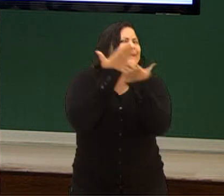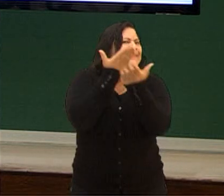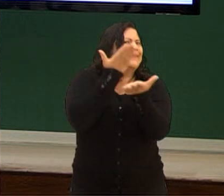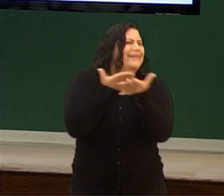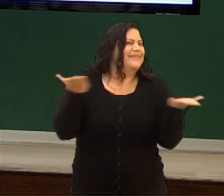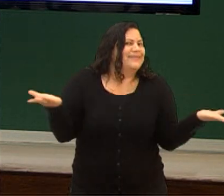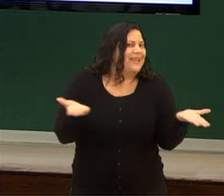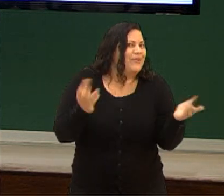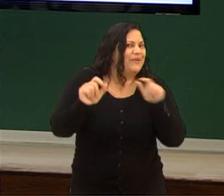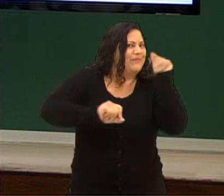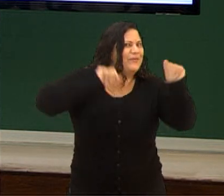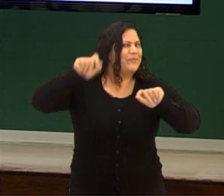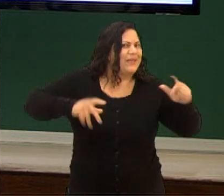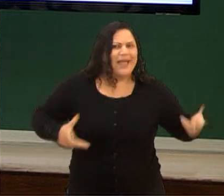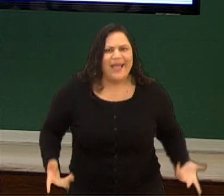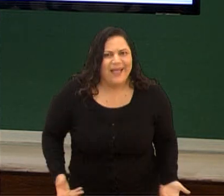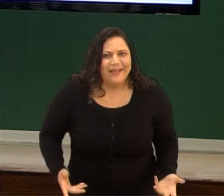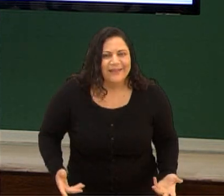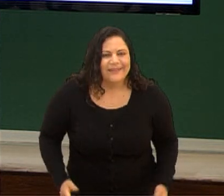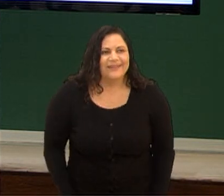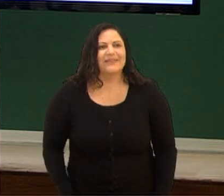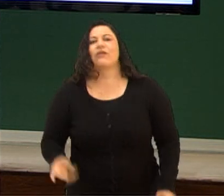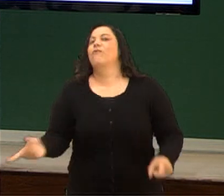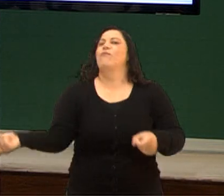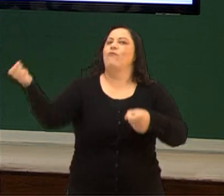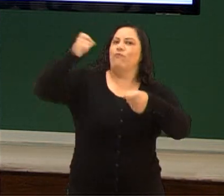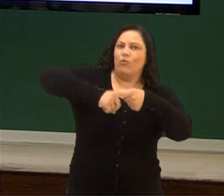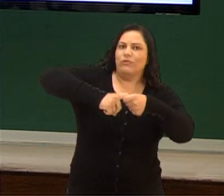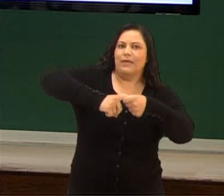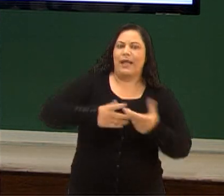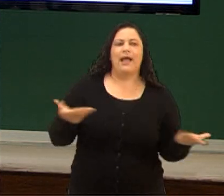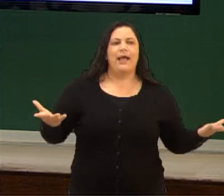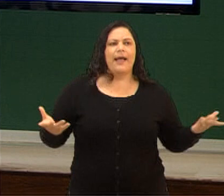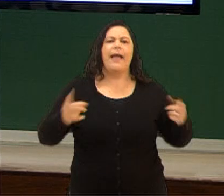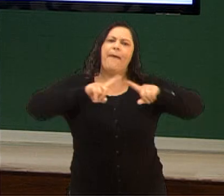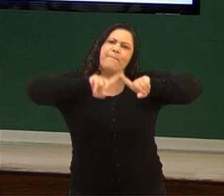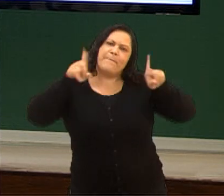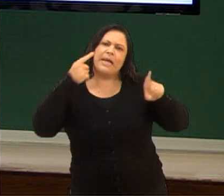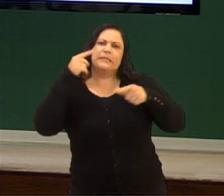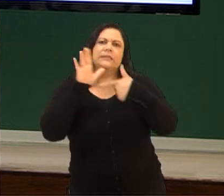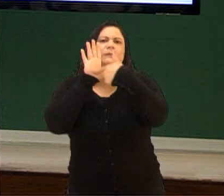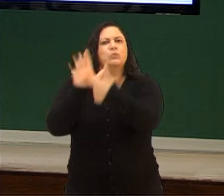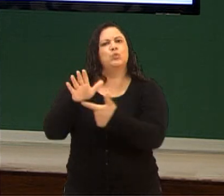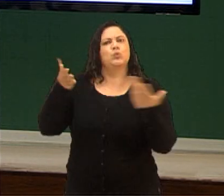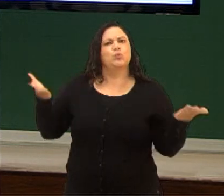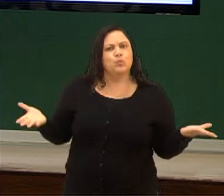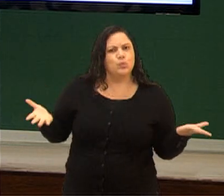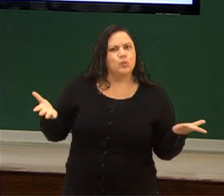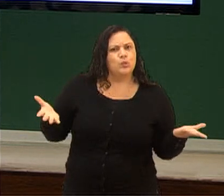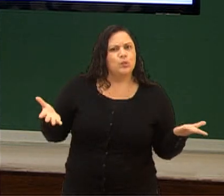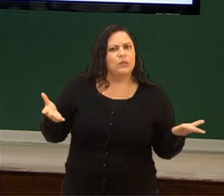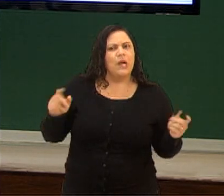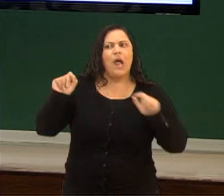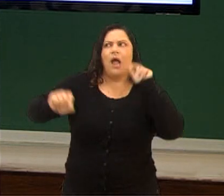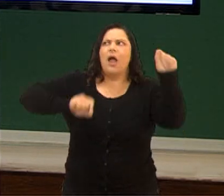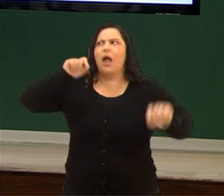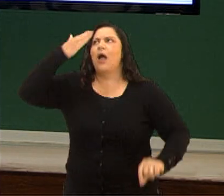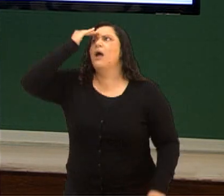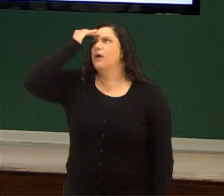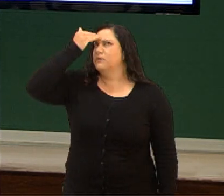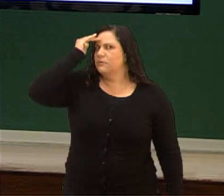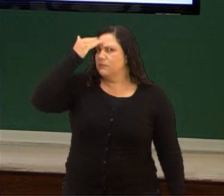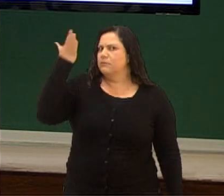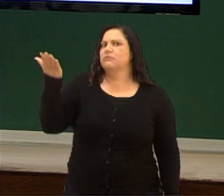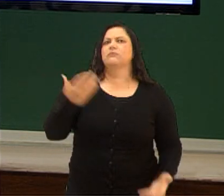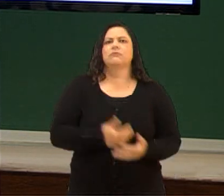aula, pessoal? Professor, como assim? Vou voltar. Mas você mostrou aqui. Ah, agora eu entendi.